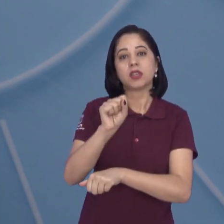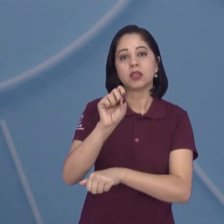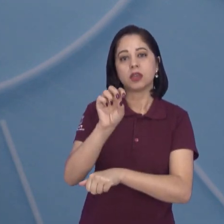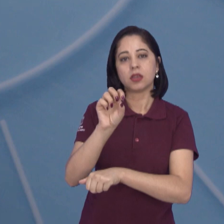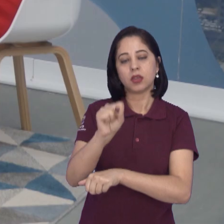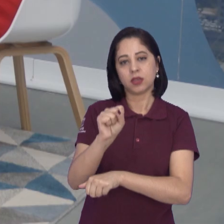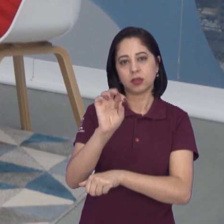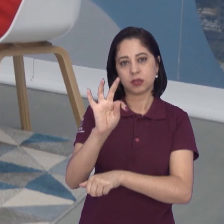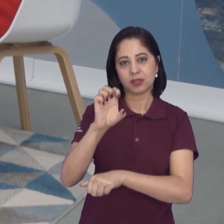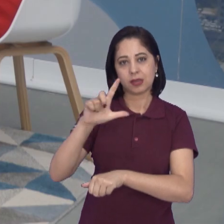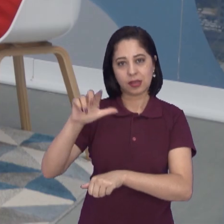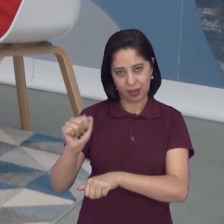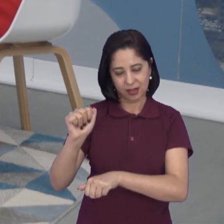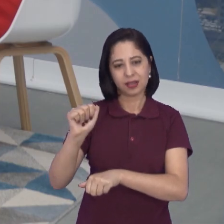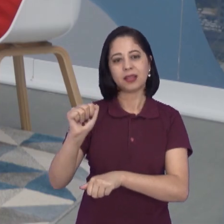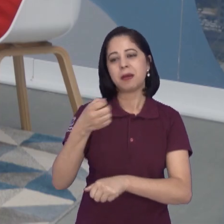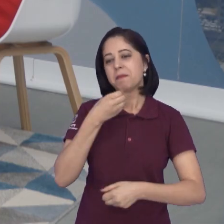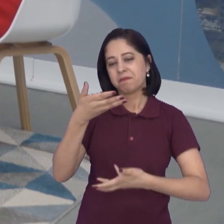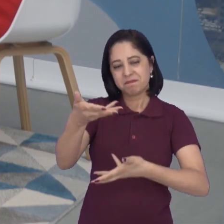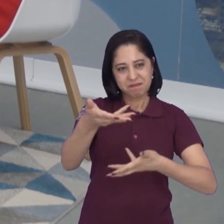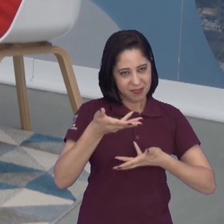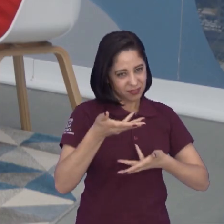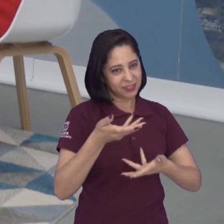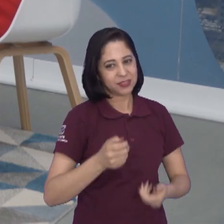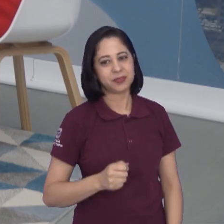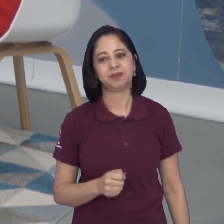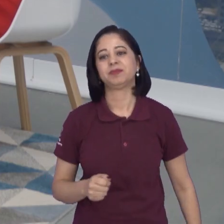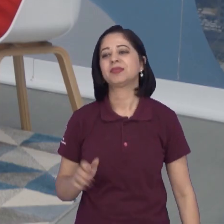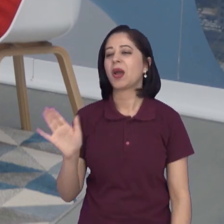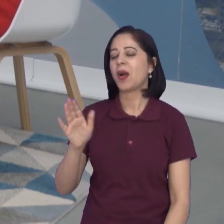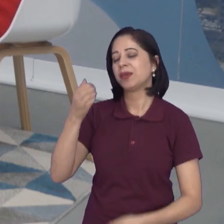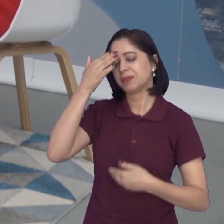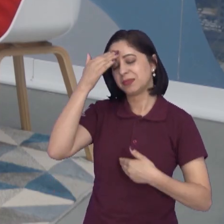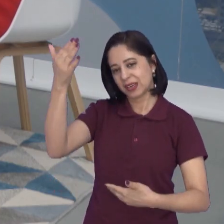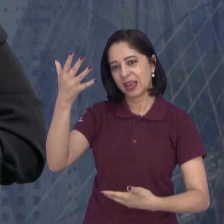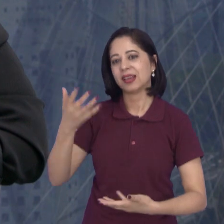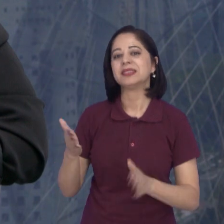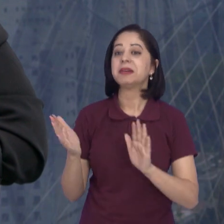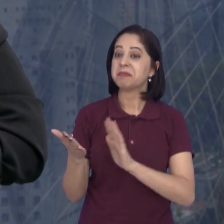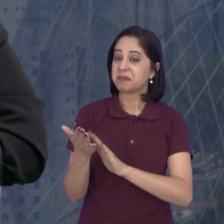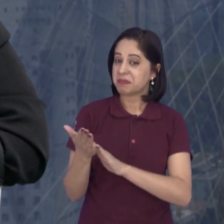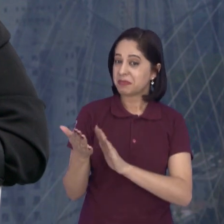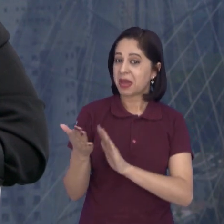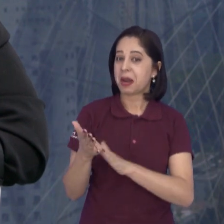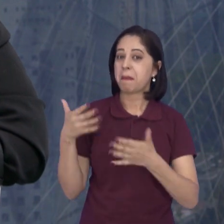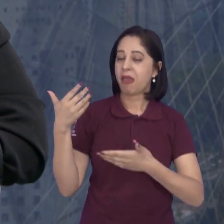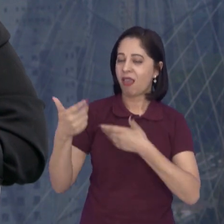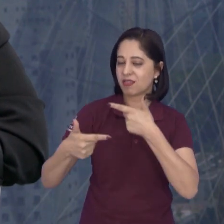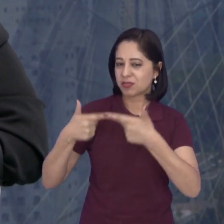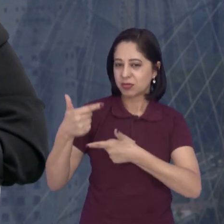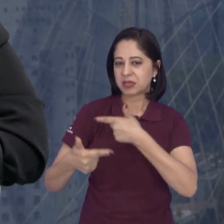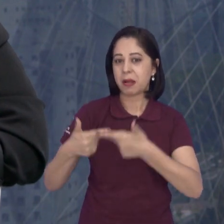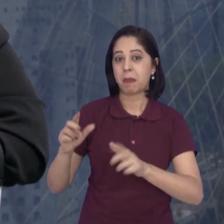Seja muito bem-vinda, Estela. Obrigada por ter aceito o nosso convite. Oi, Dani. Obrigada. Primeiro, parabenizar pela essa pauta